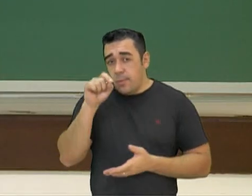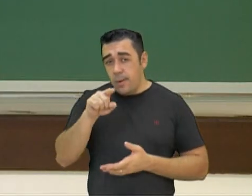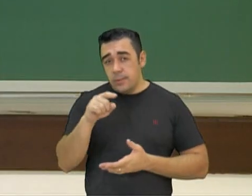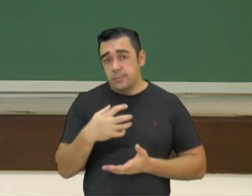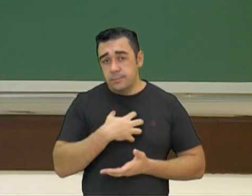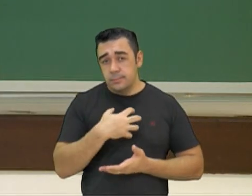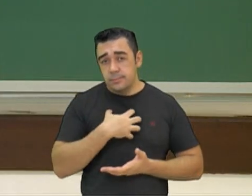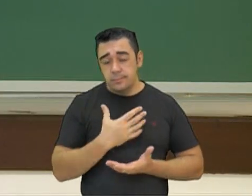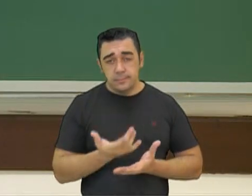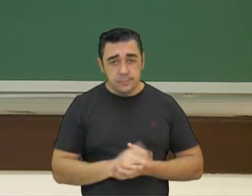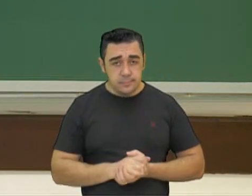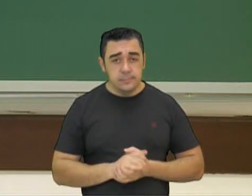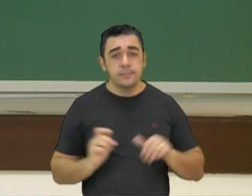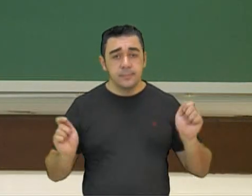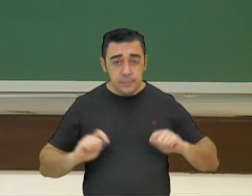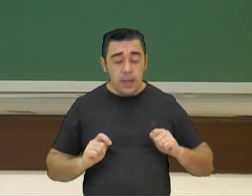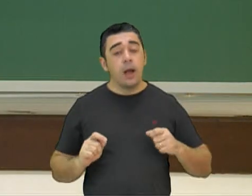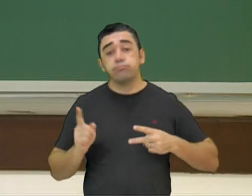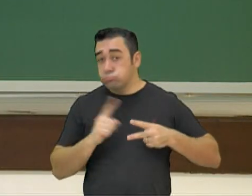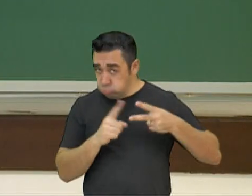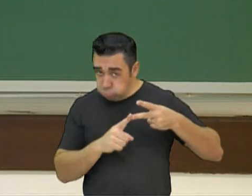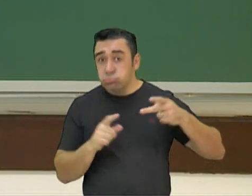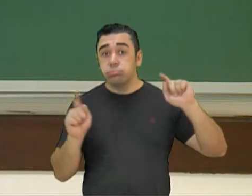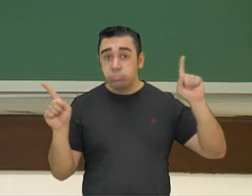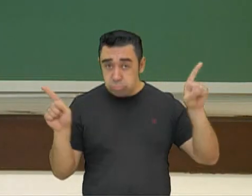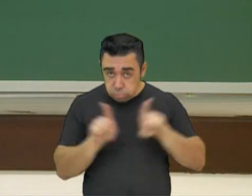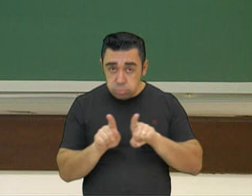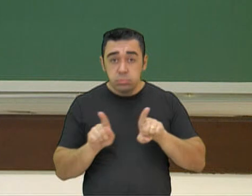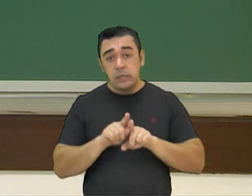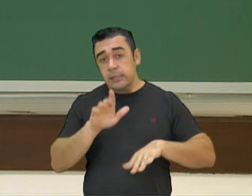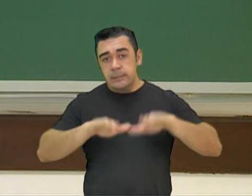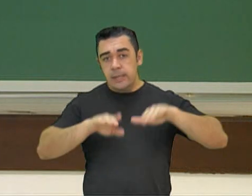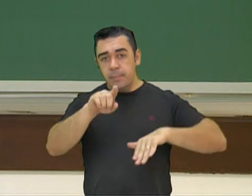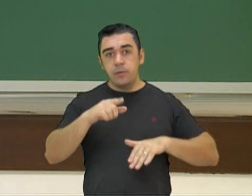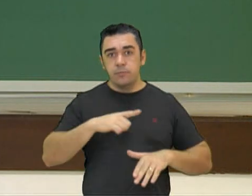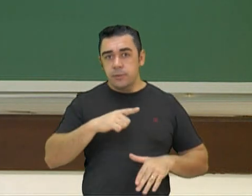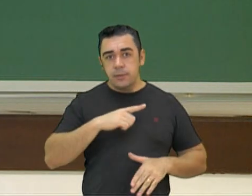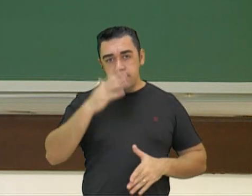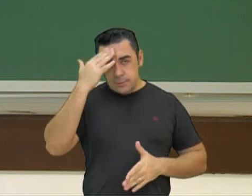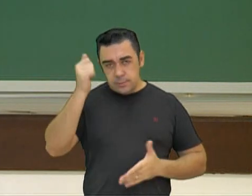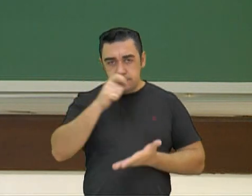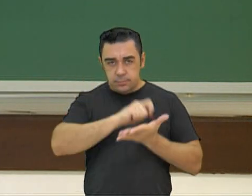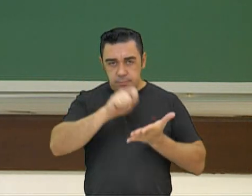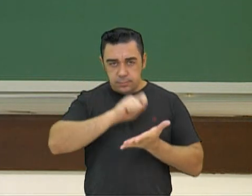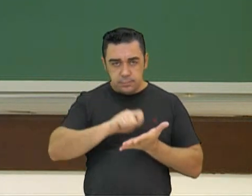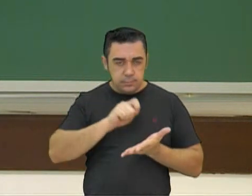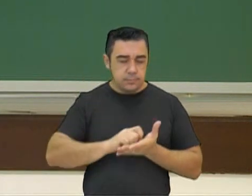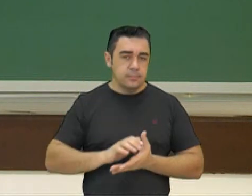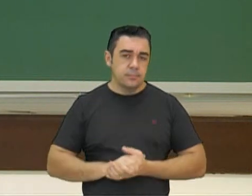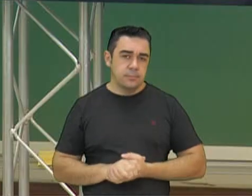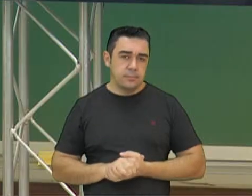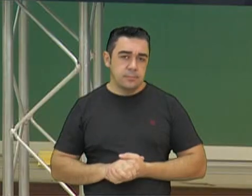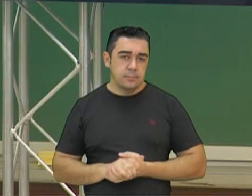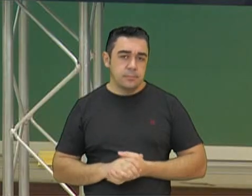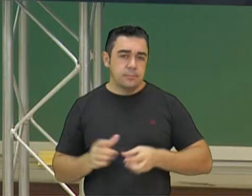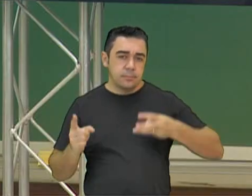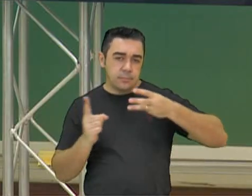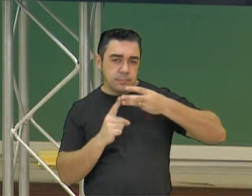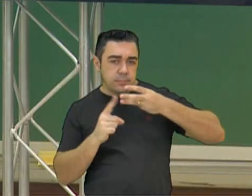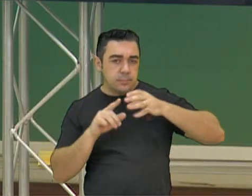dito, e também pode falar dos dois, inclusive, depende aí do teu fôlego, né, da tua disposição. Terceiro